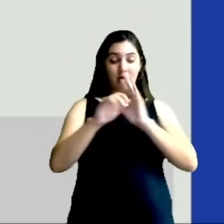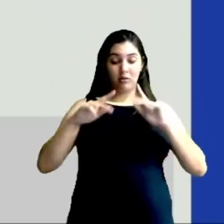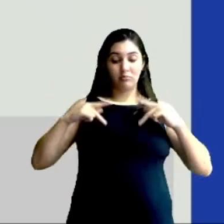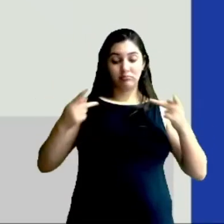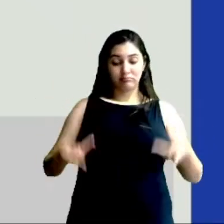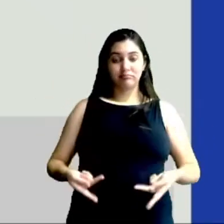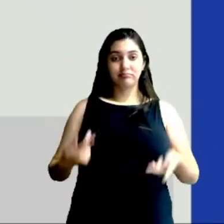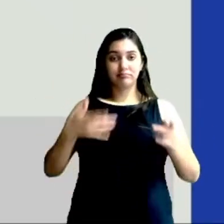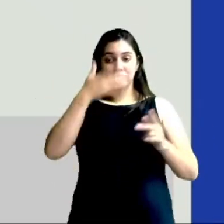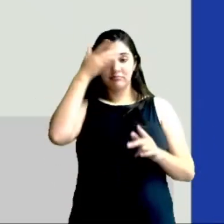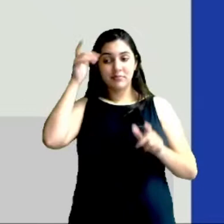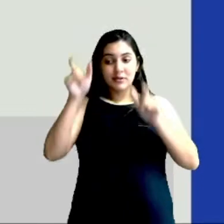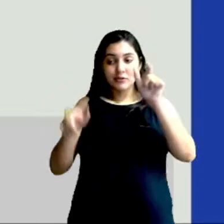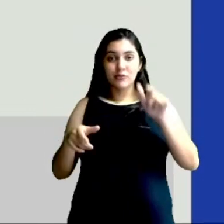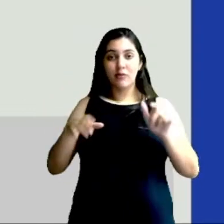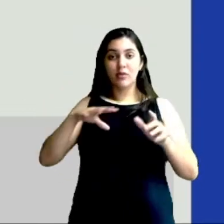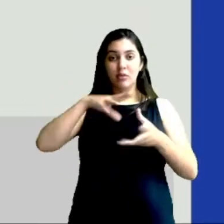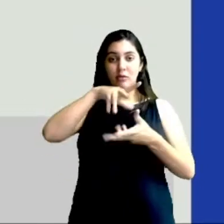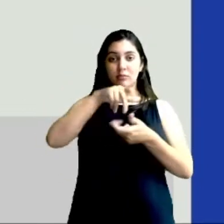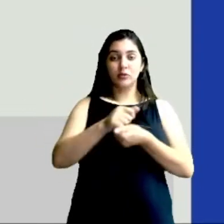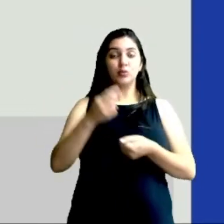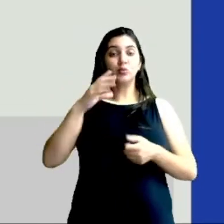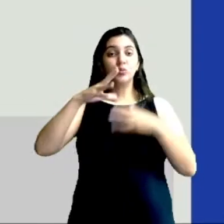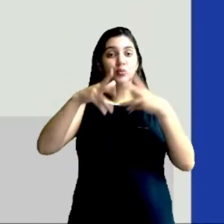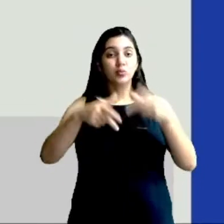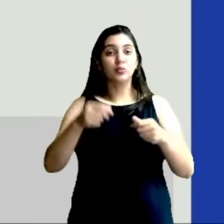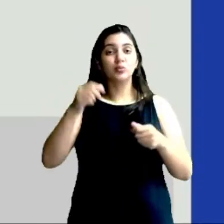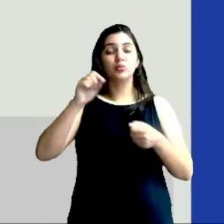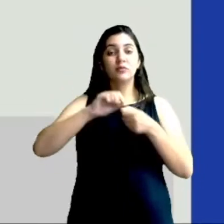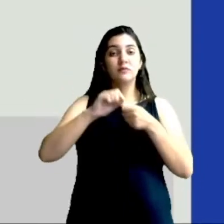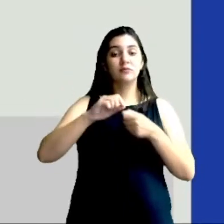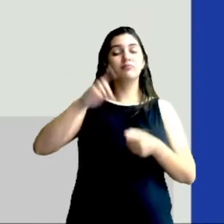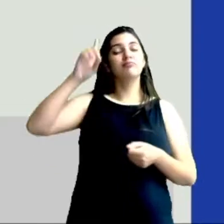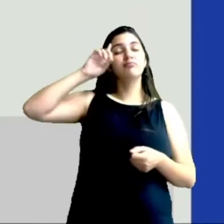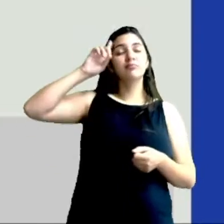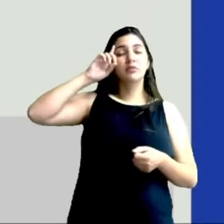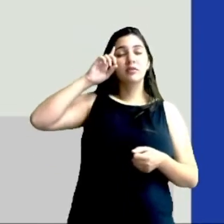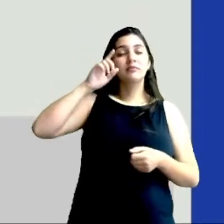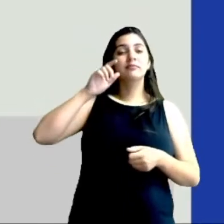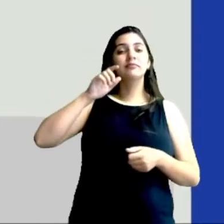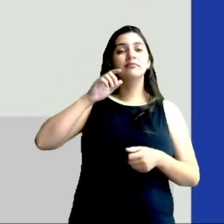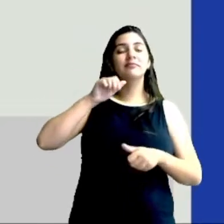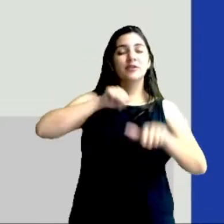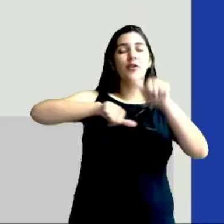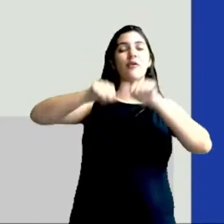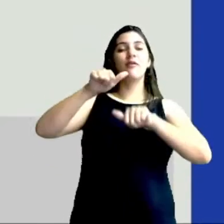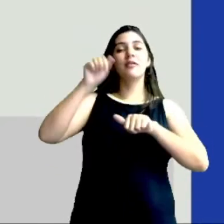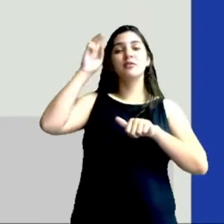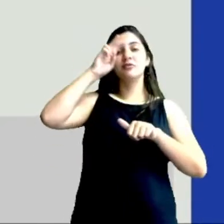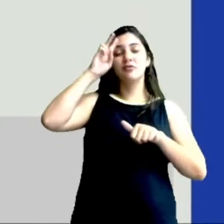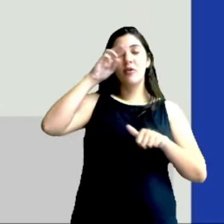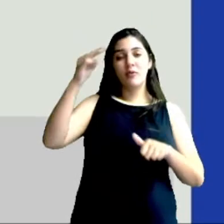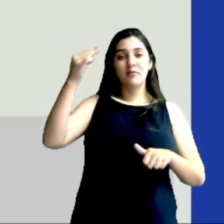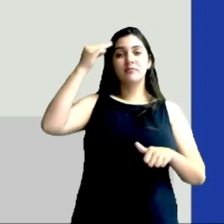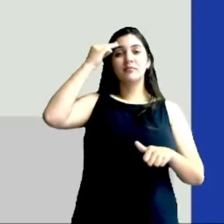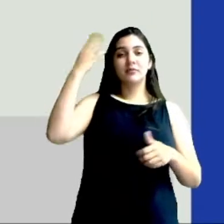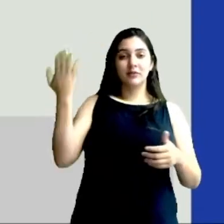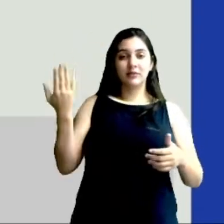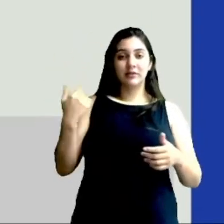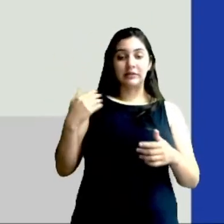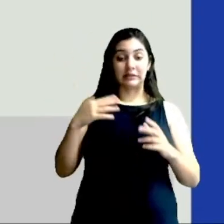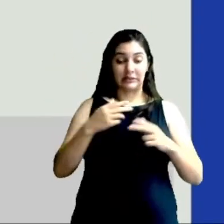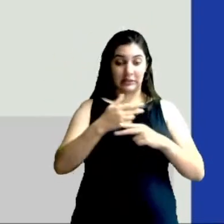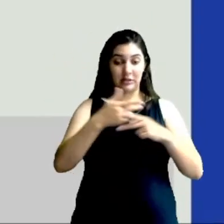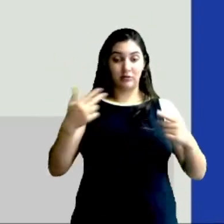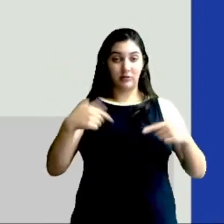então tudo que a gente faz no dia a dia um dia vai vir a história história para gente vai vir a memória e as